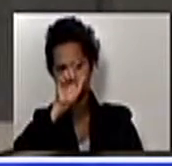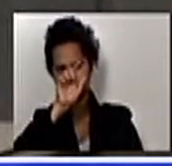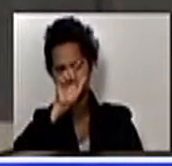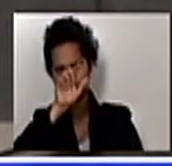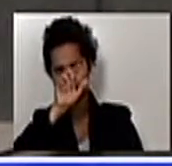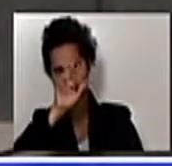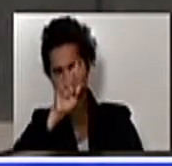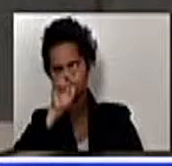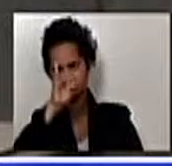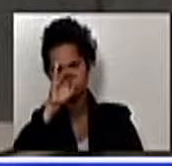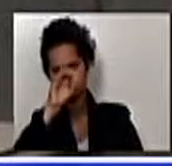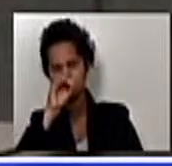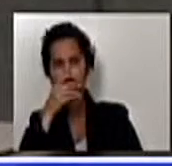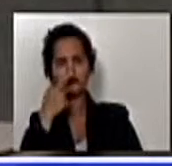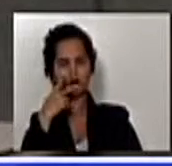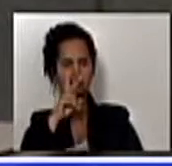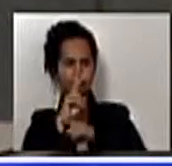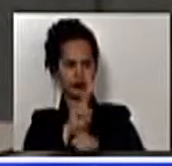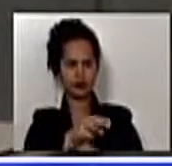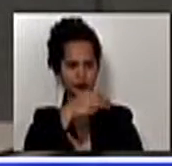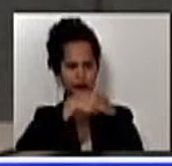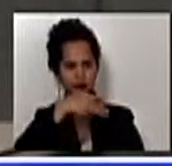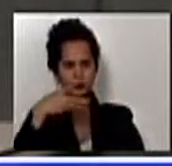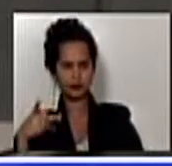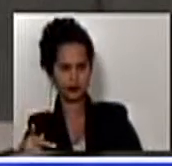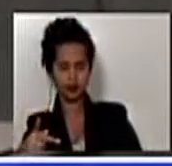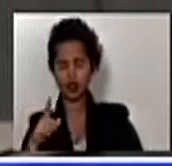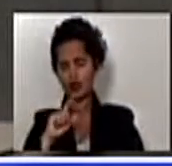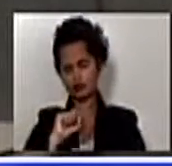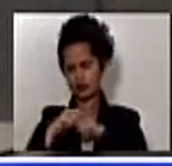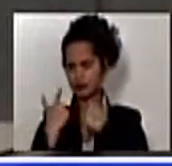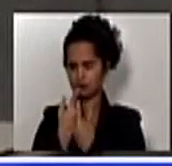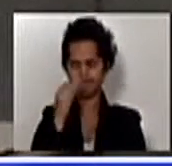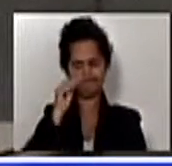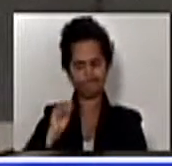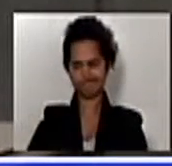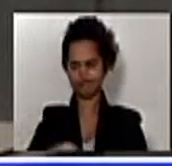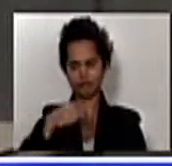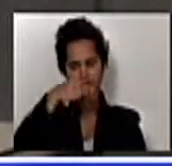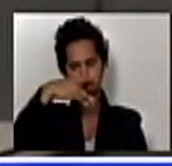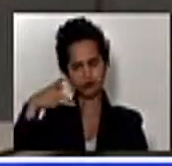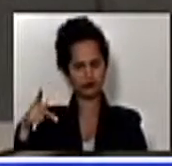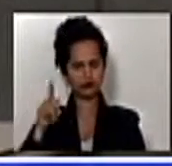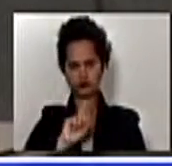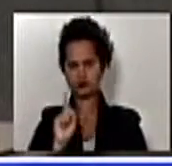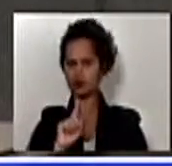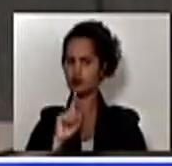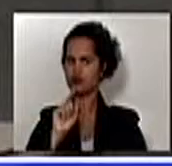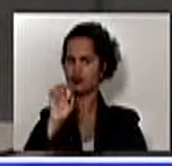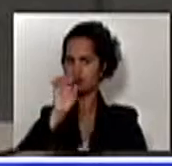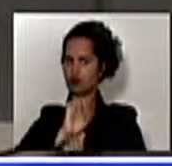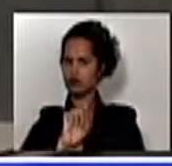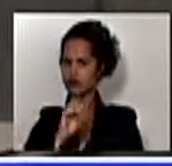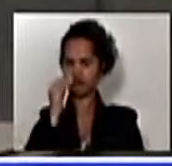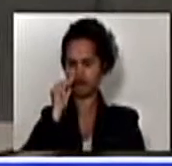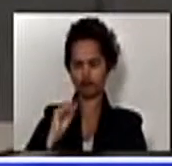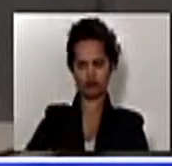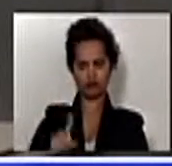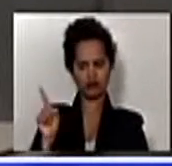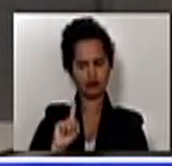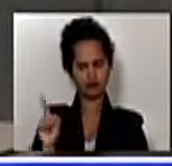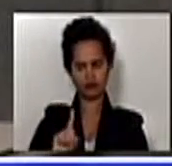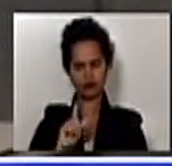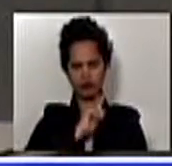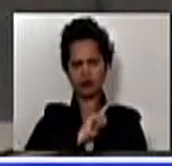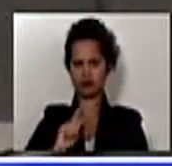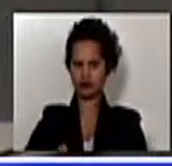razão, mas que não há nenhuma discriminação, nem da Assembleia, nem do Governo do Estado para com o Ministério Público. O que